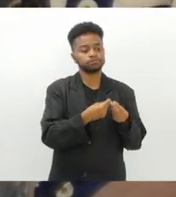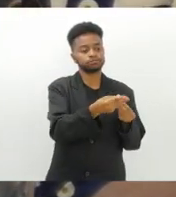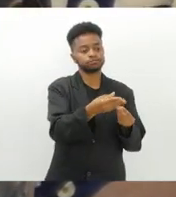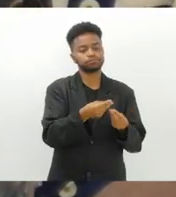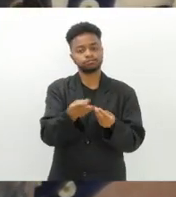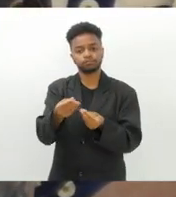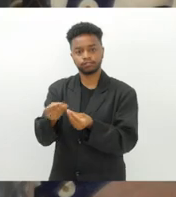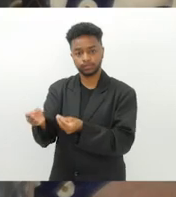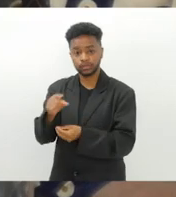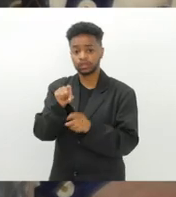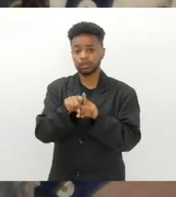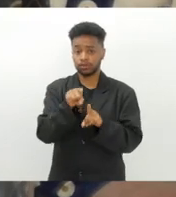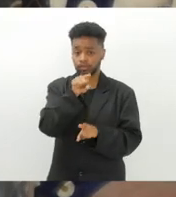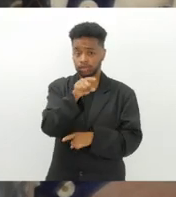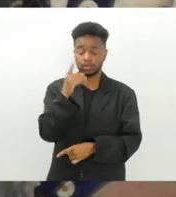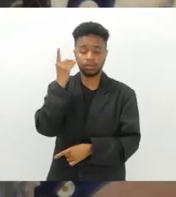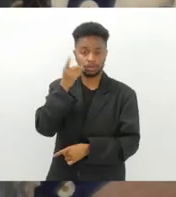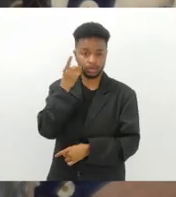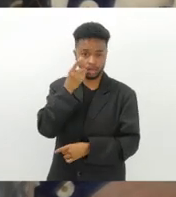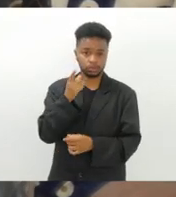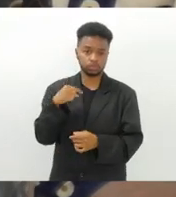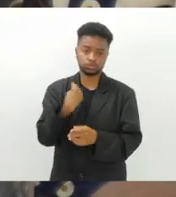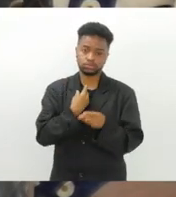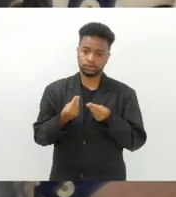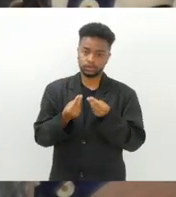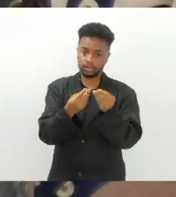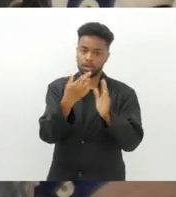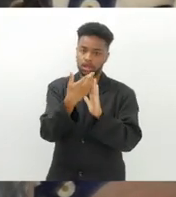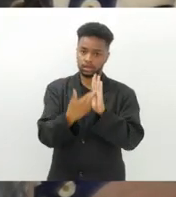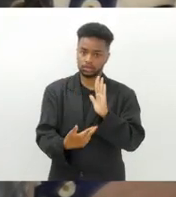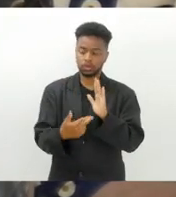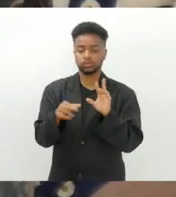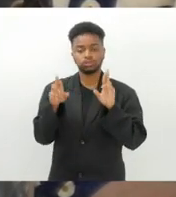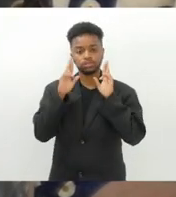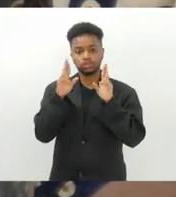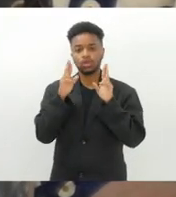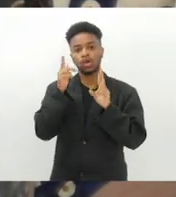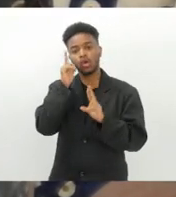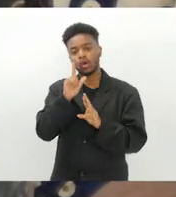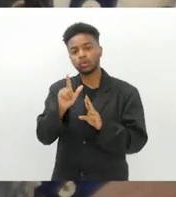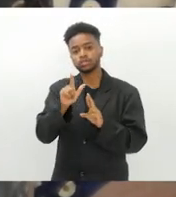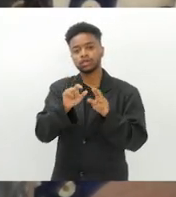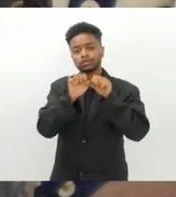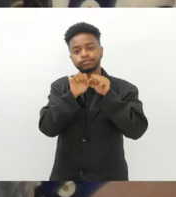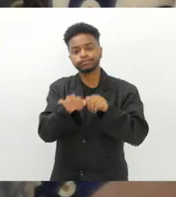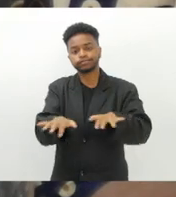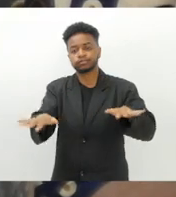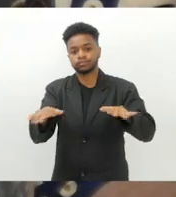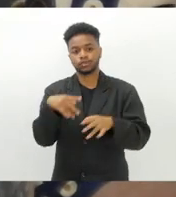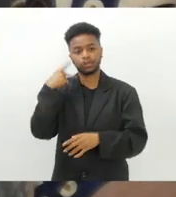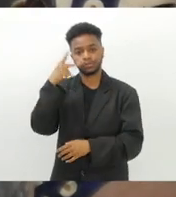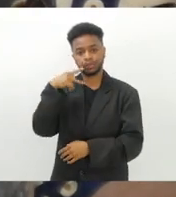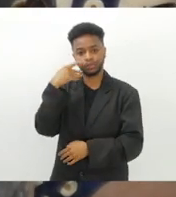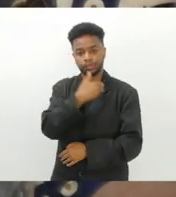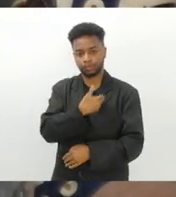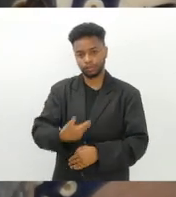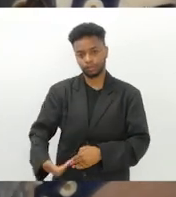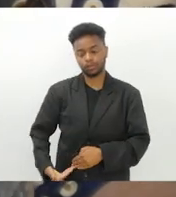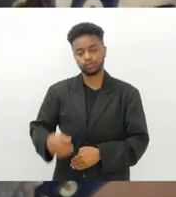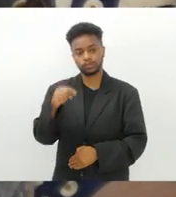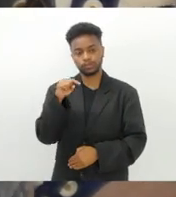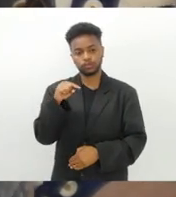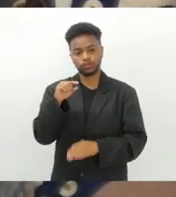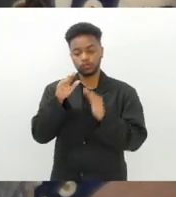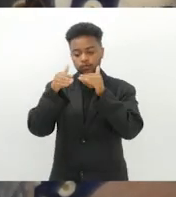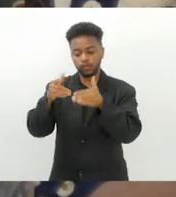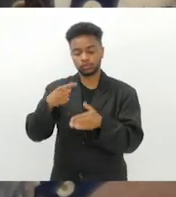senhor vai receber esse relatório e a gente espera que possa reverberar em políticas aí para o nosso